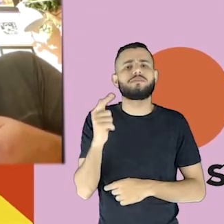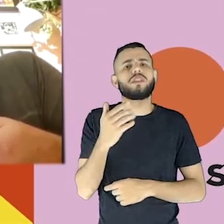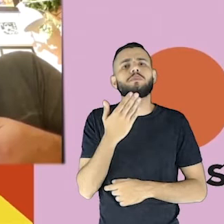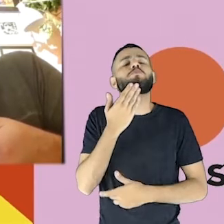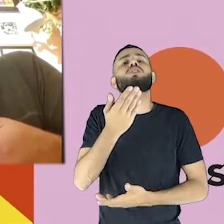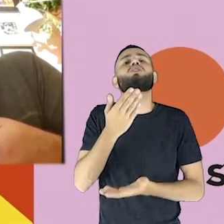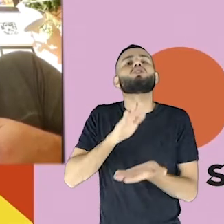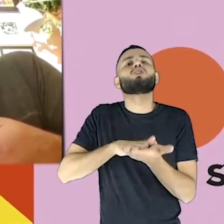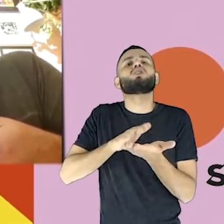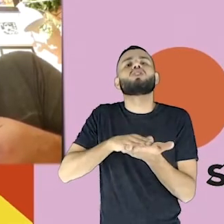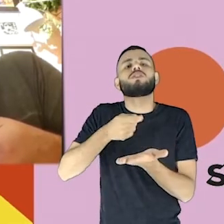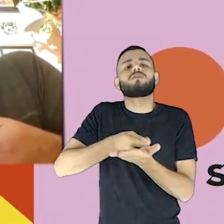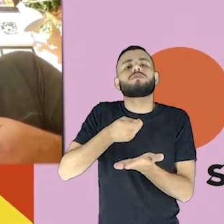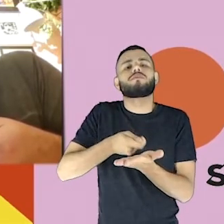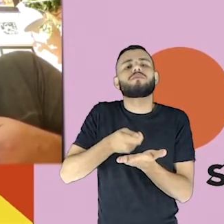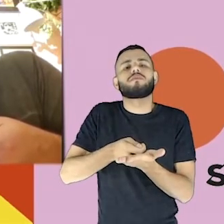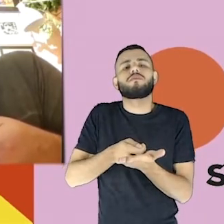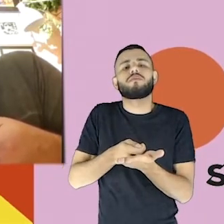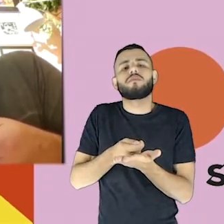exigir